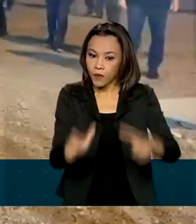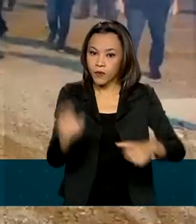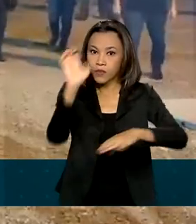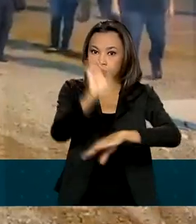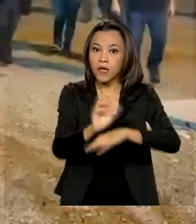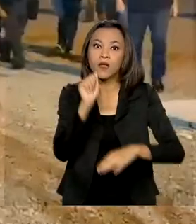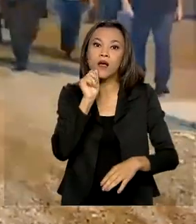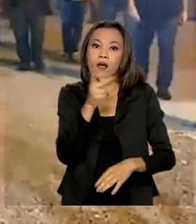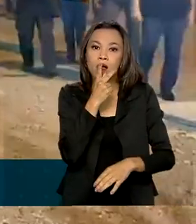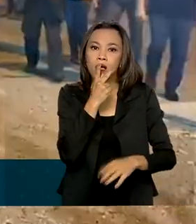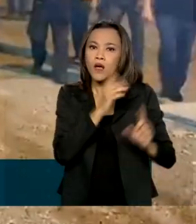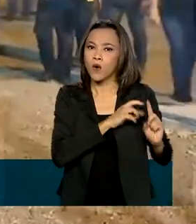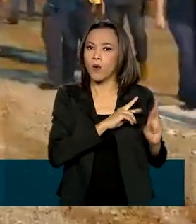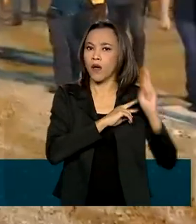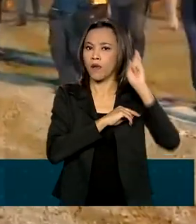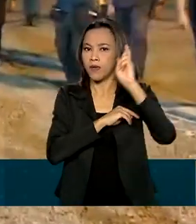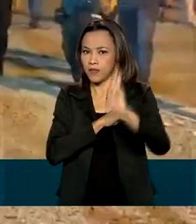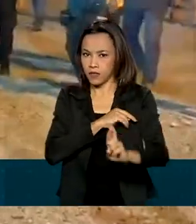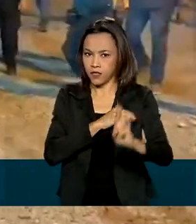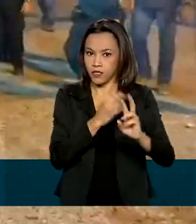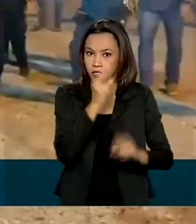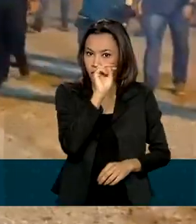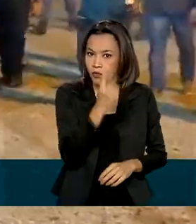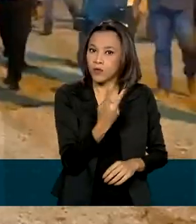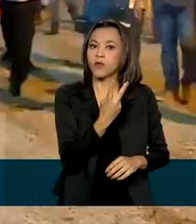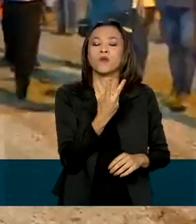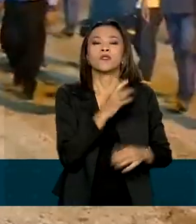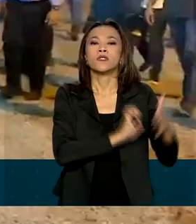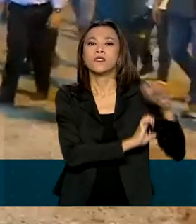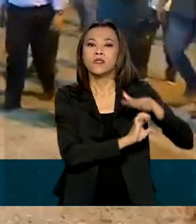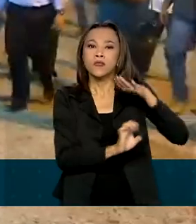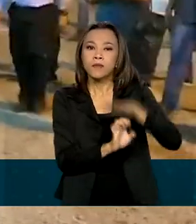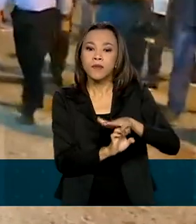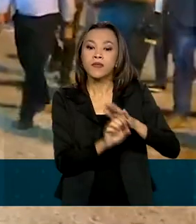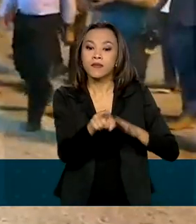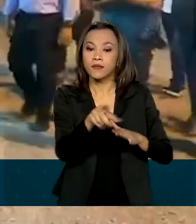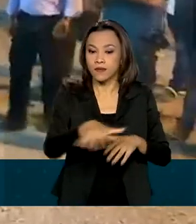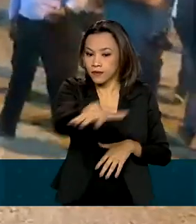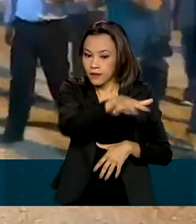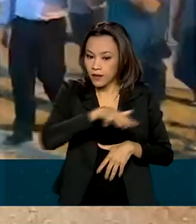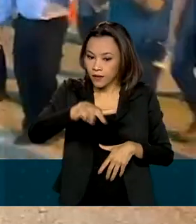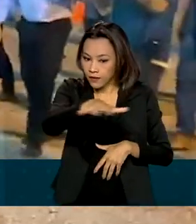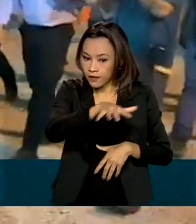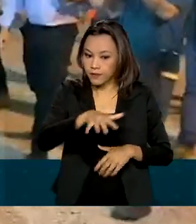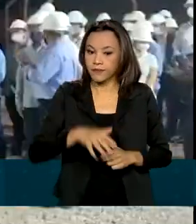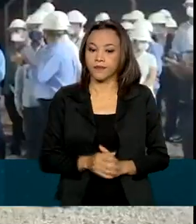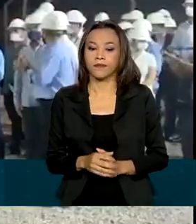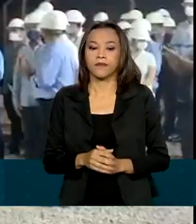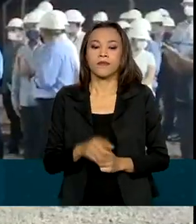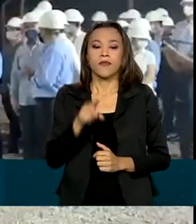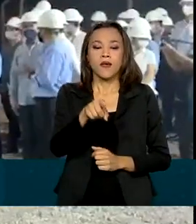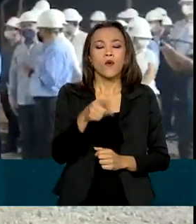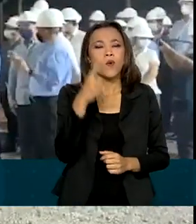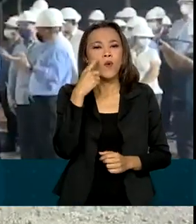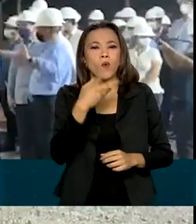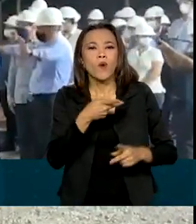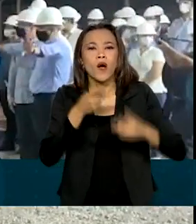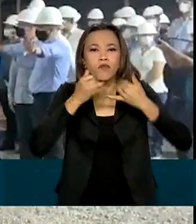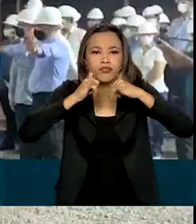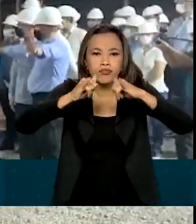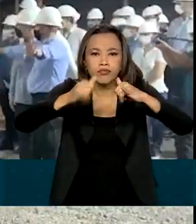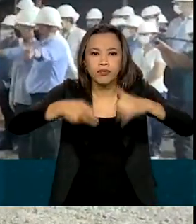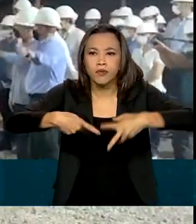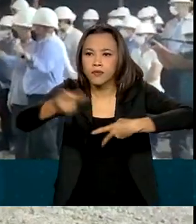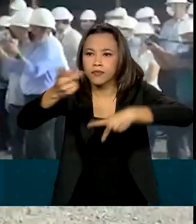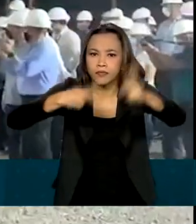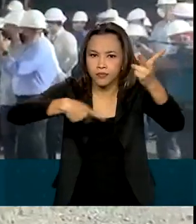da Anel Eletronorte e do operador Nacional do sistema elétrico o ms o fornecimento de